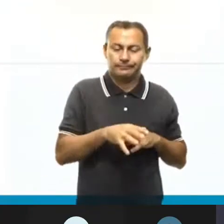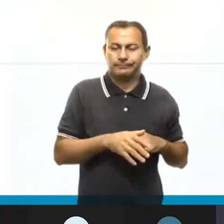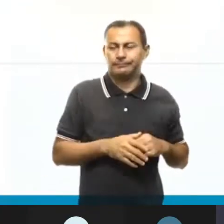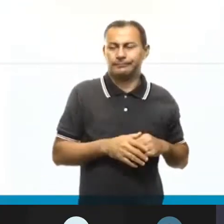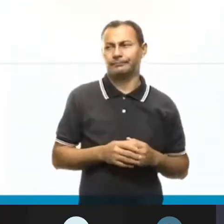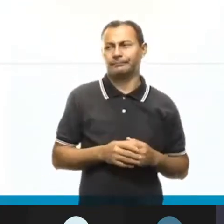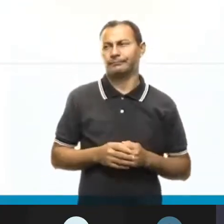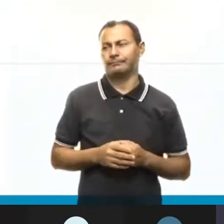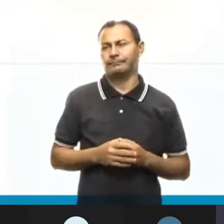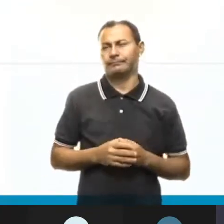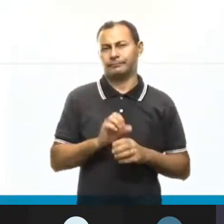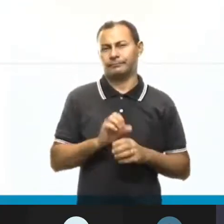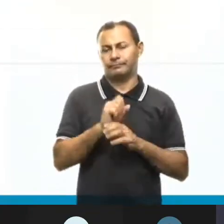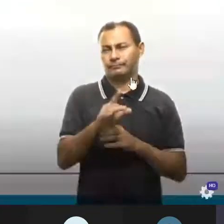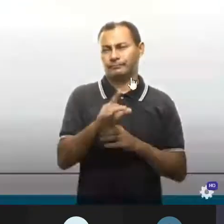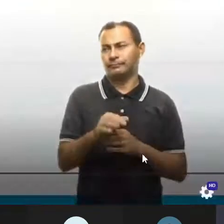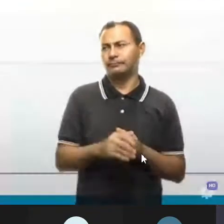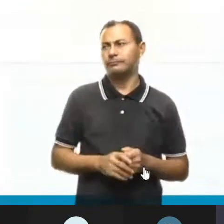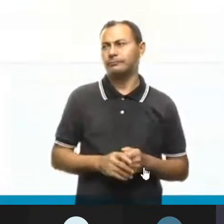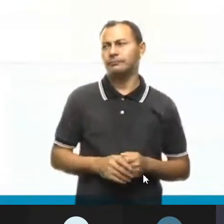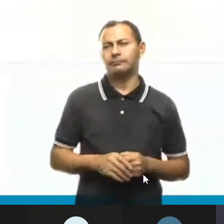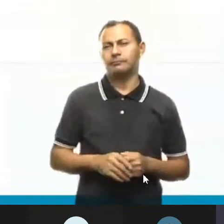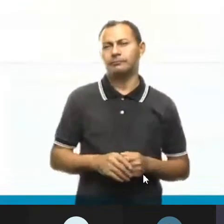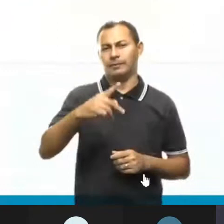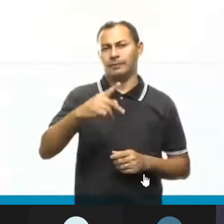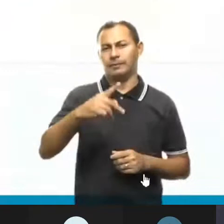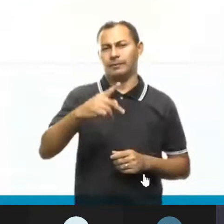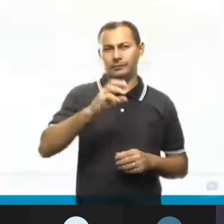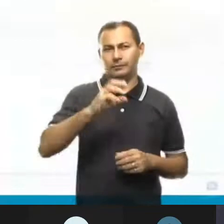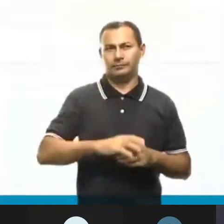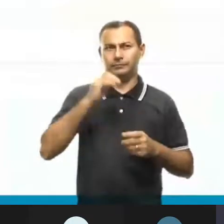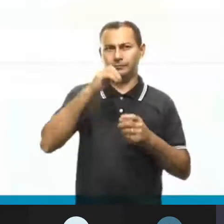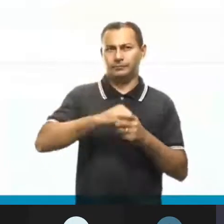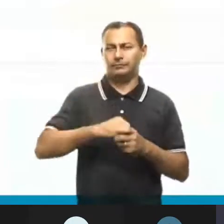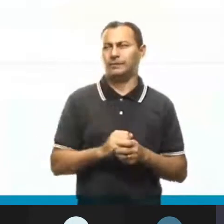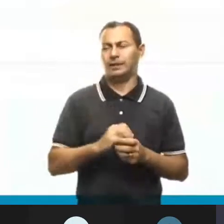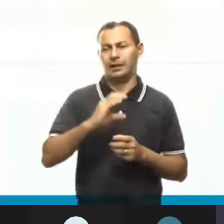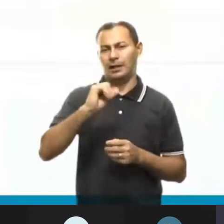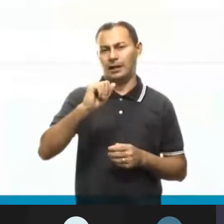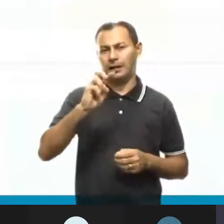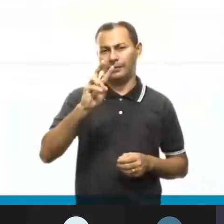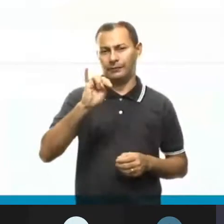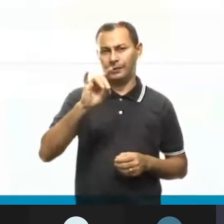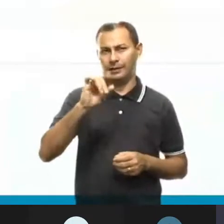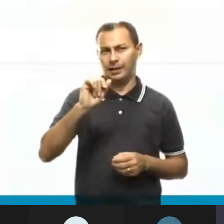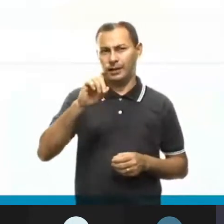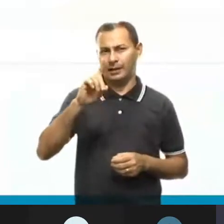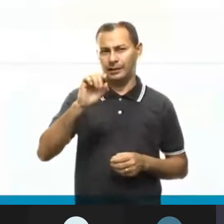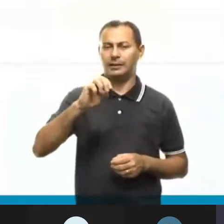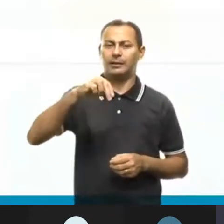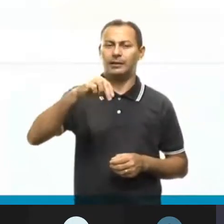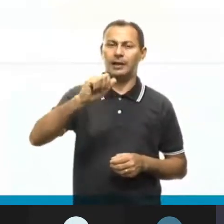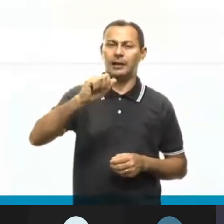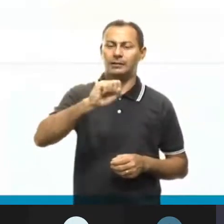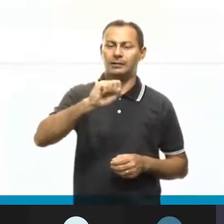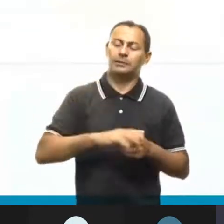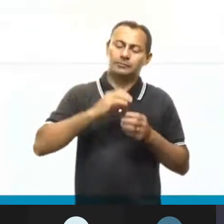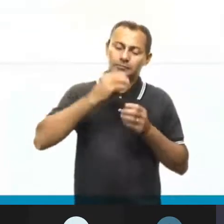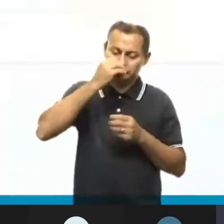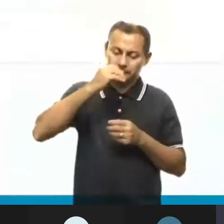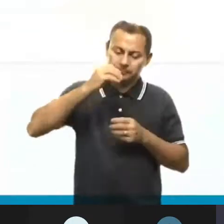deslocam essas partículas estranhas, esses patógenos, lá para a cavidade nasal, tá? E aí, então,